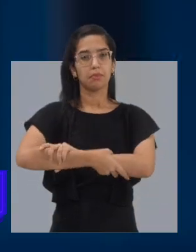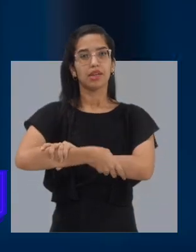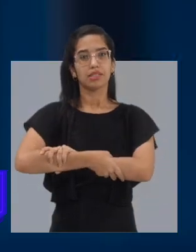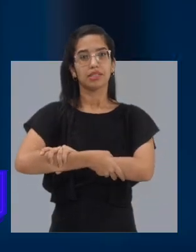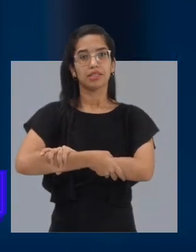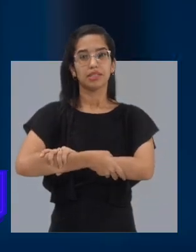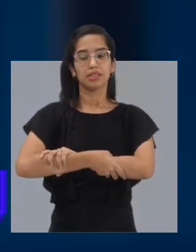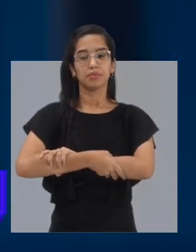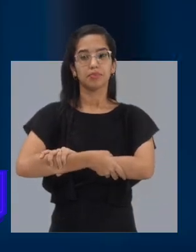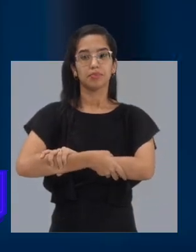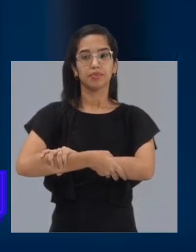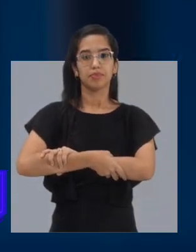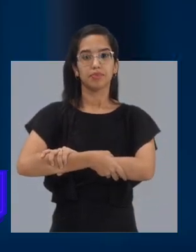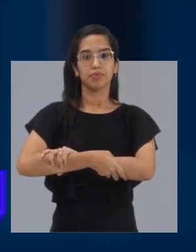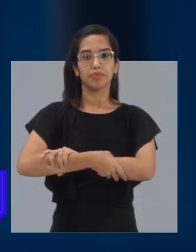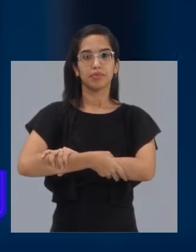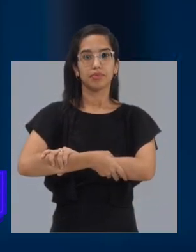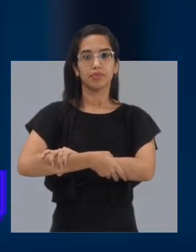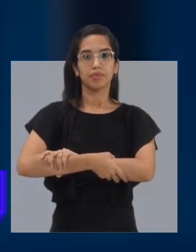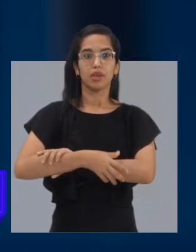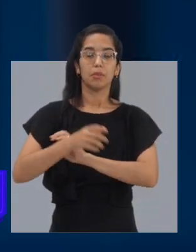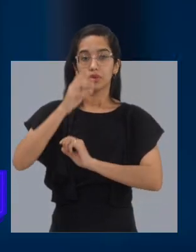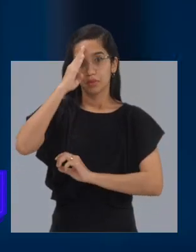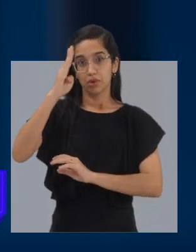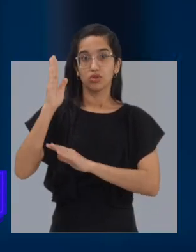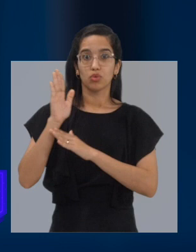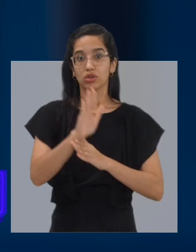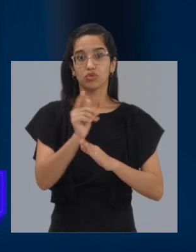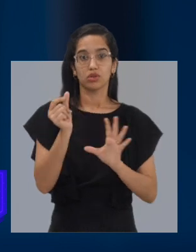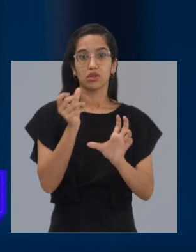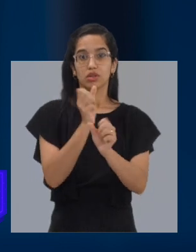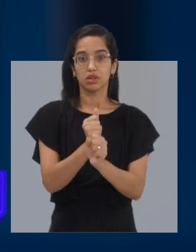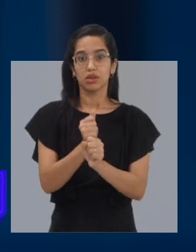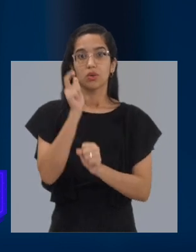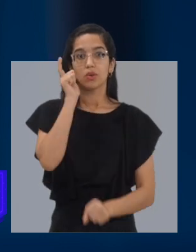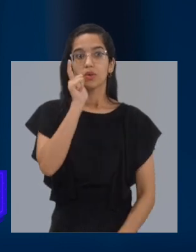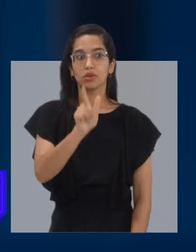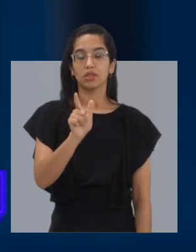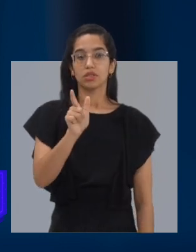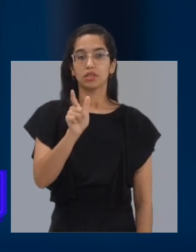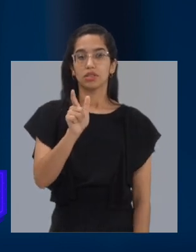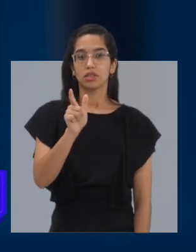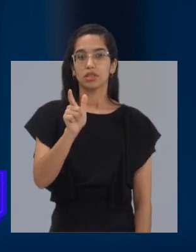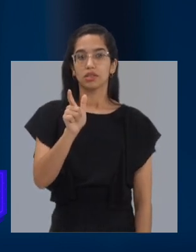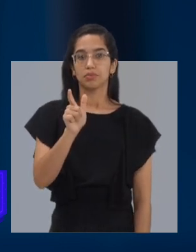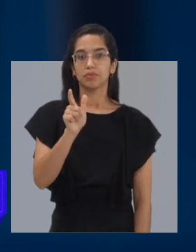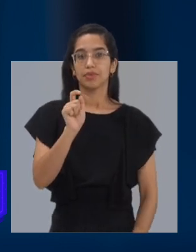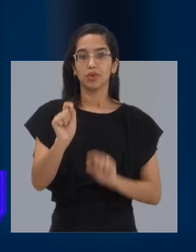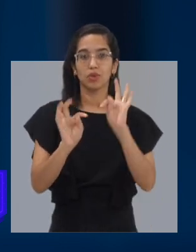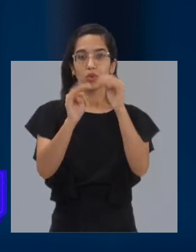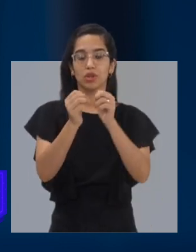Parcerias com ajuda financeira para tornar realidade toda a nossa